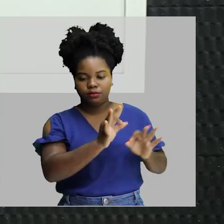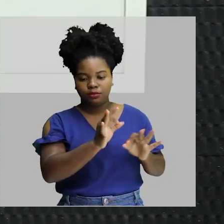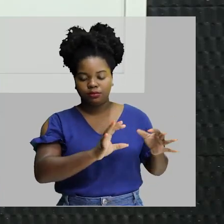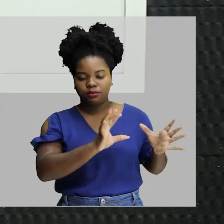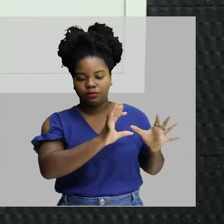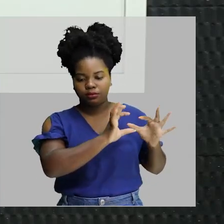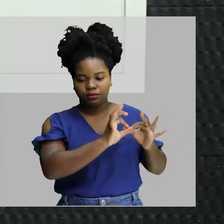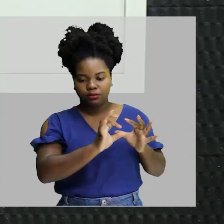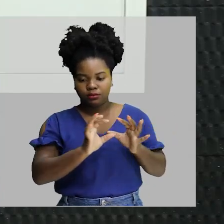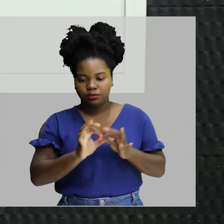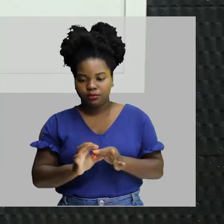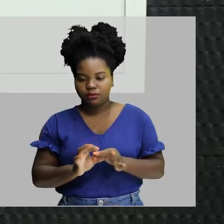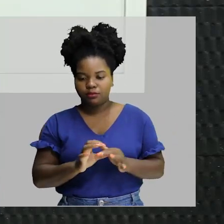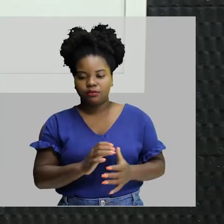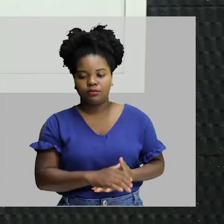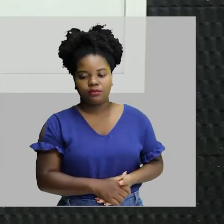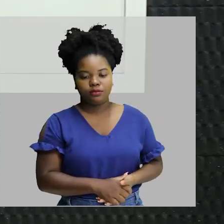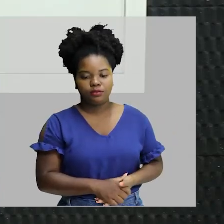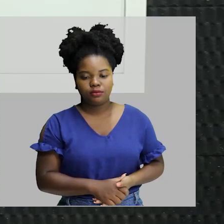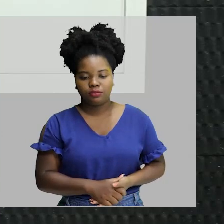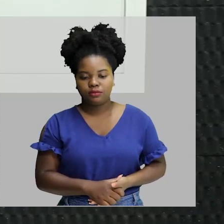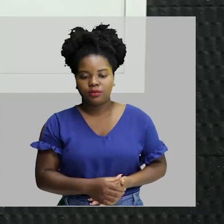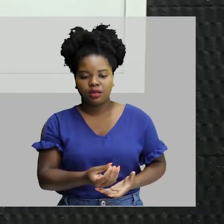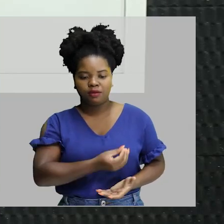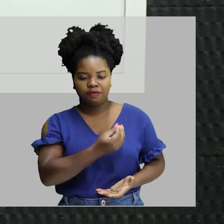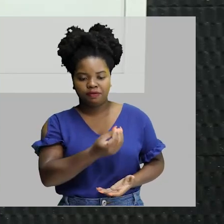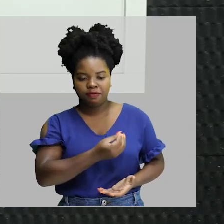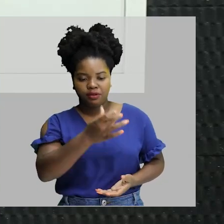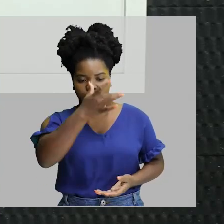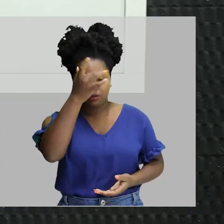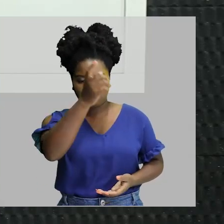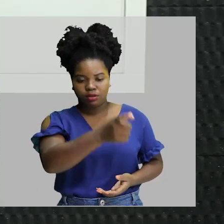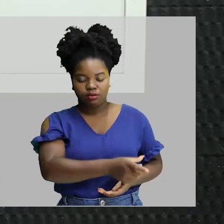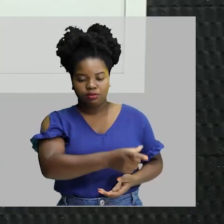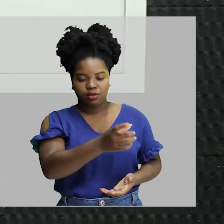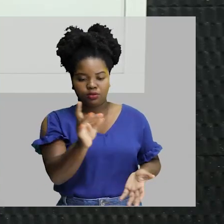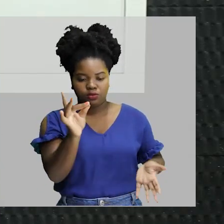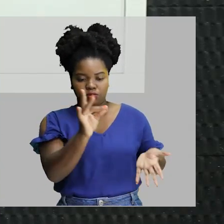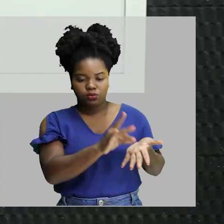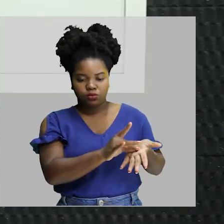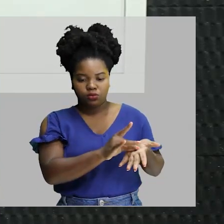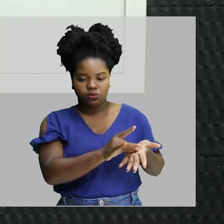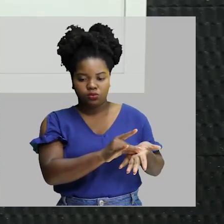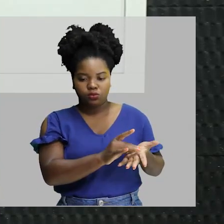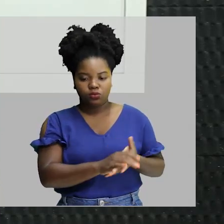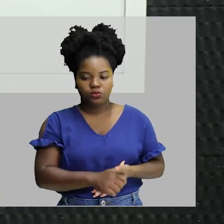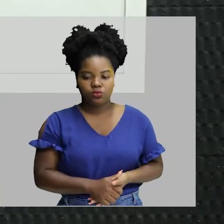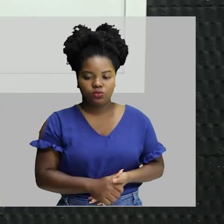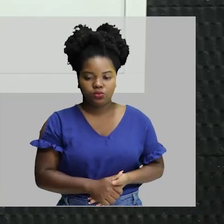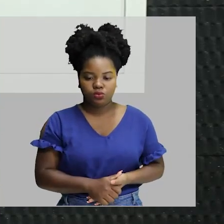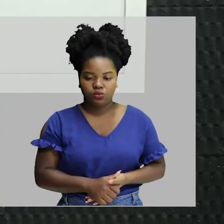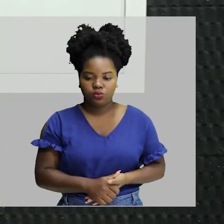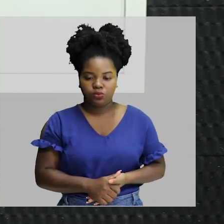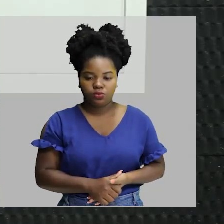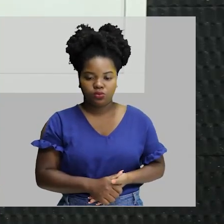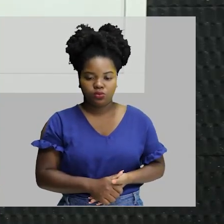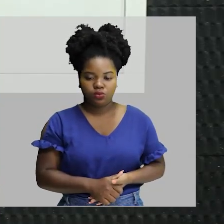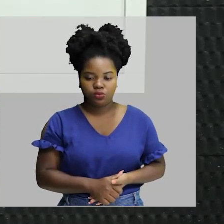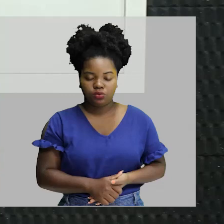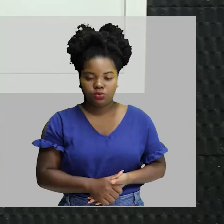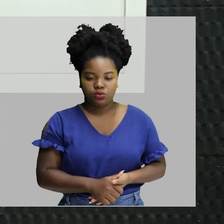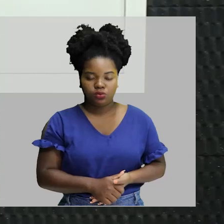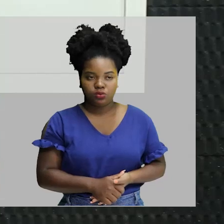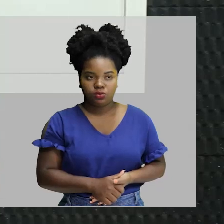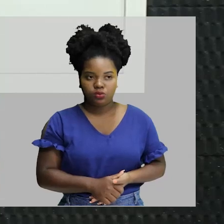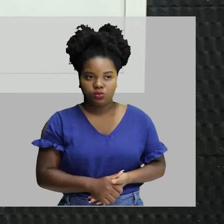contexto, certo? Vivenciado pelo indivíduo.